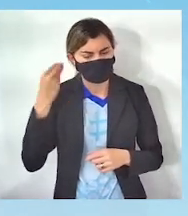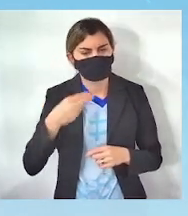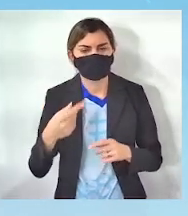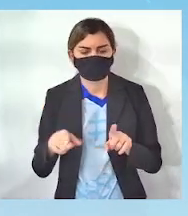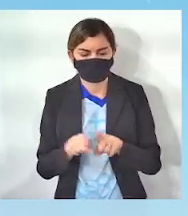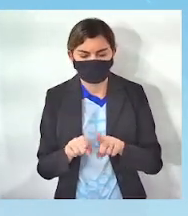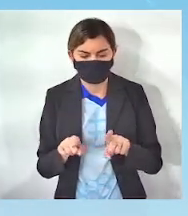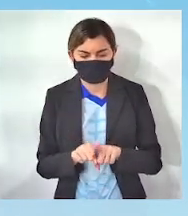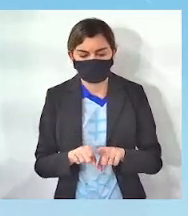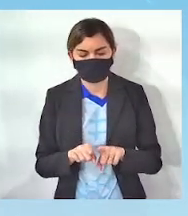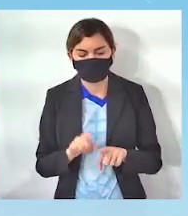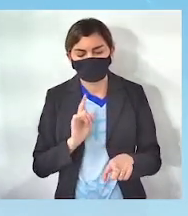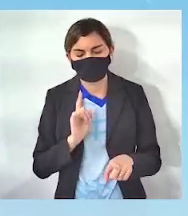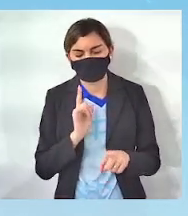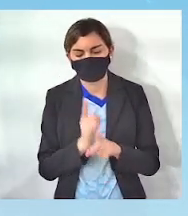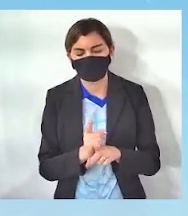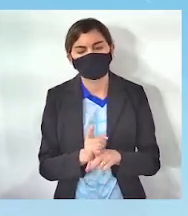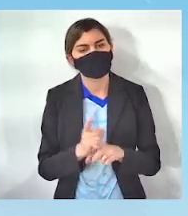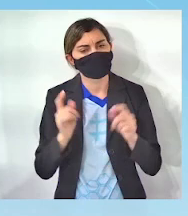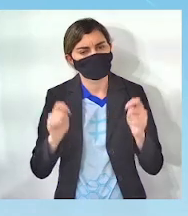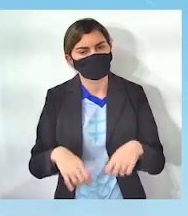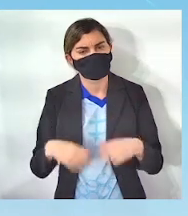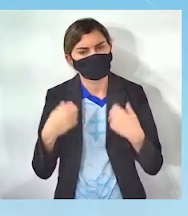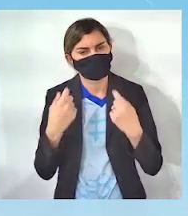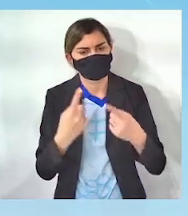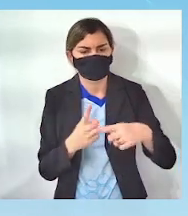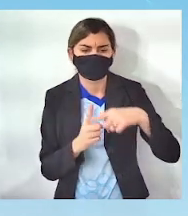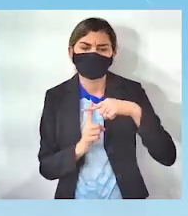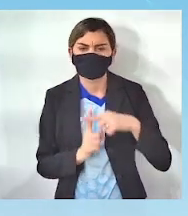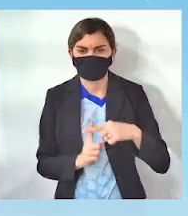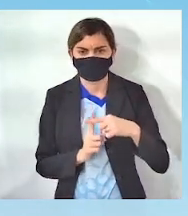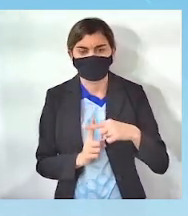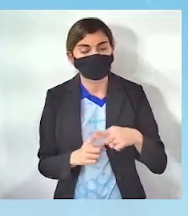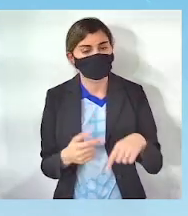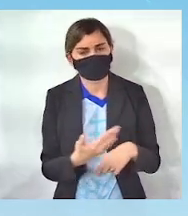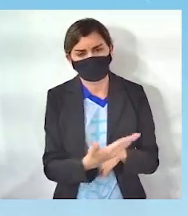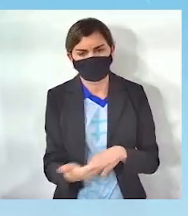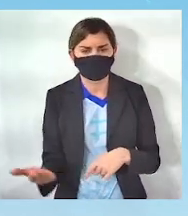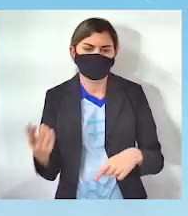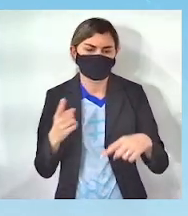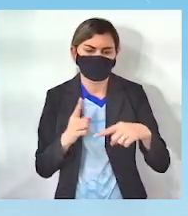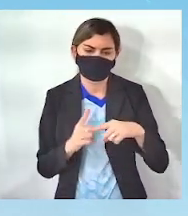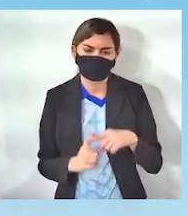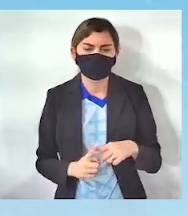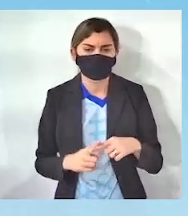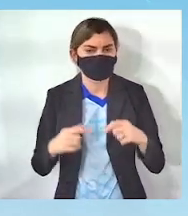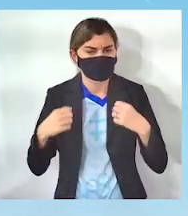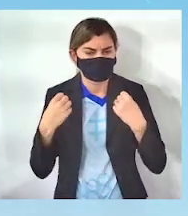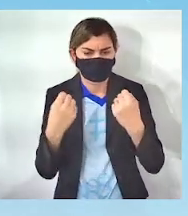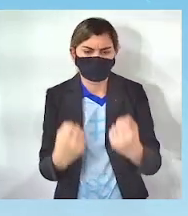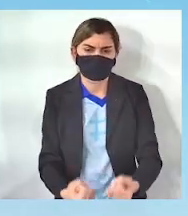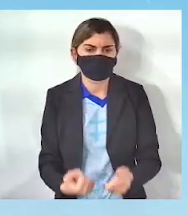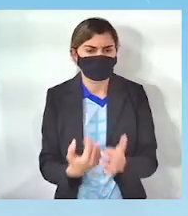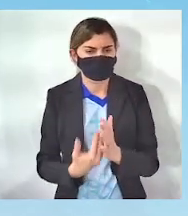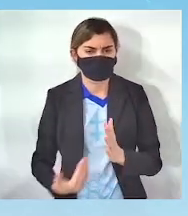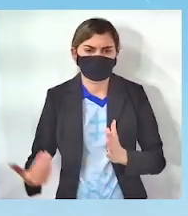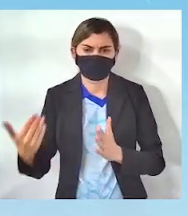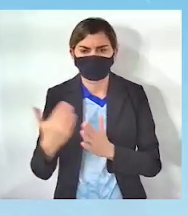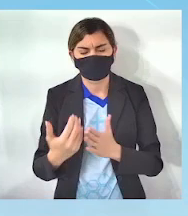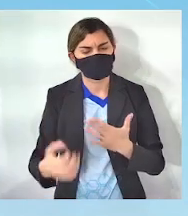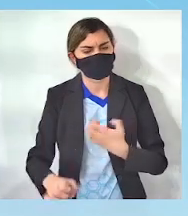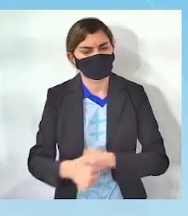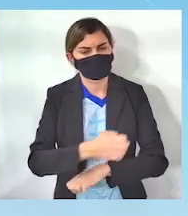ele também detecta que há cargas positivas e que essas cargas positivas pesam muito mais do que os seus